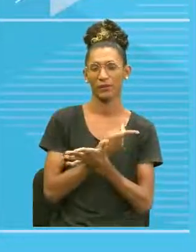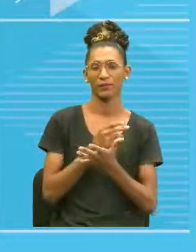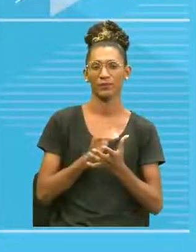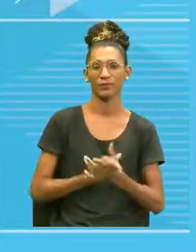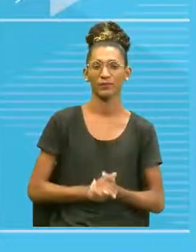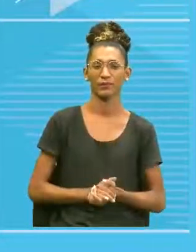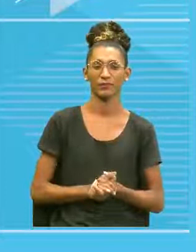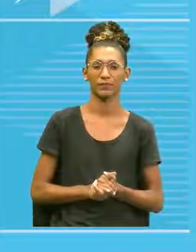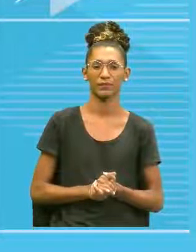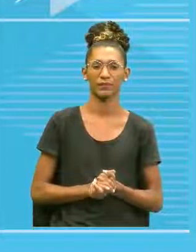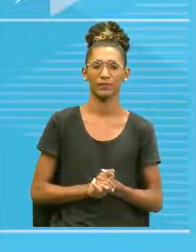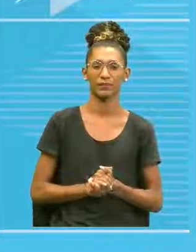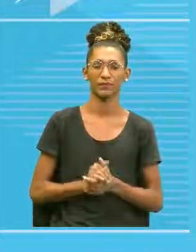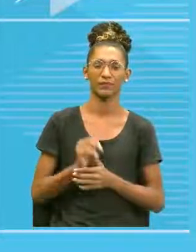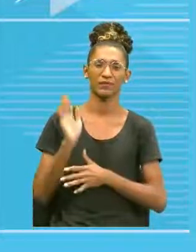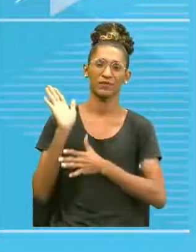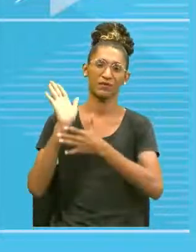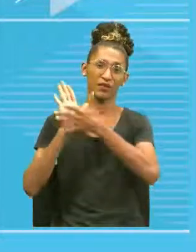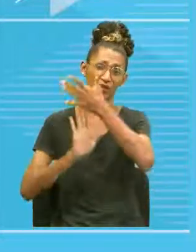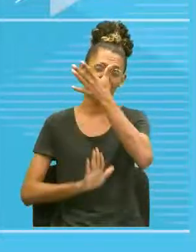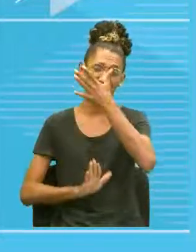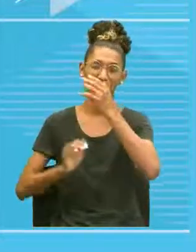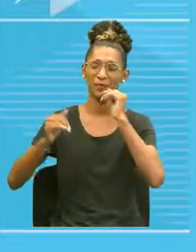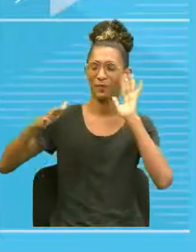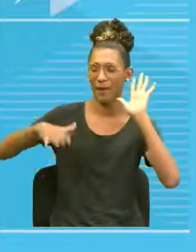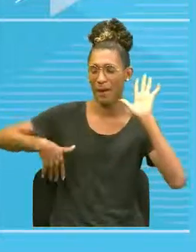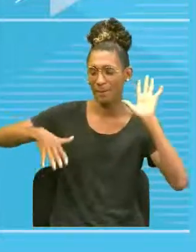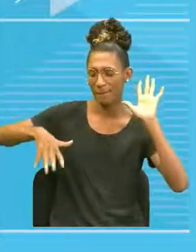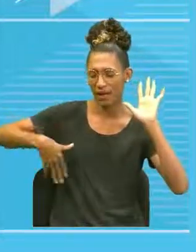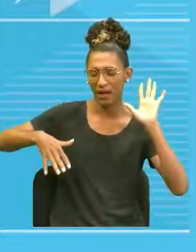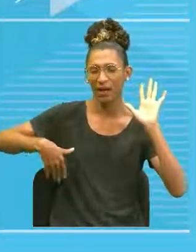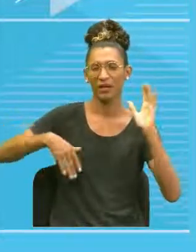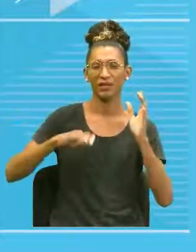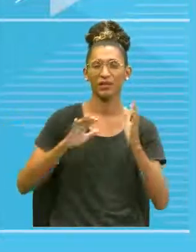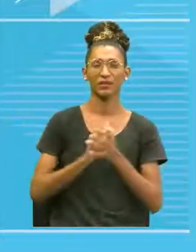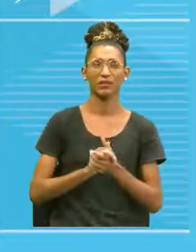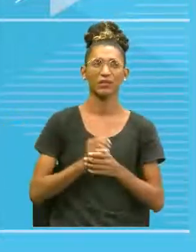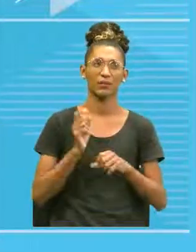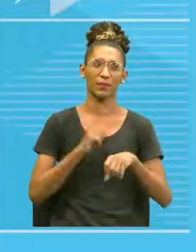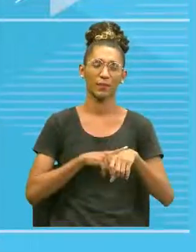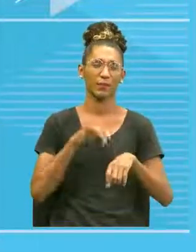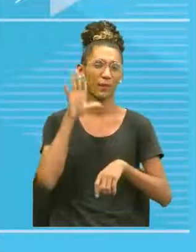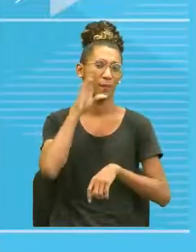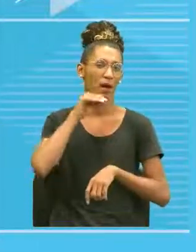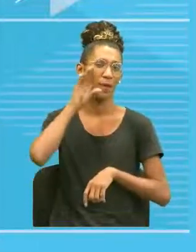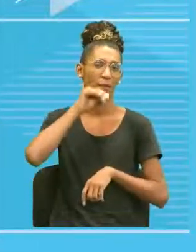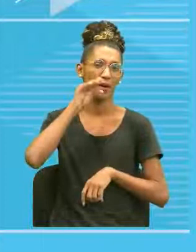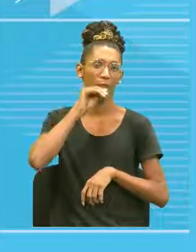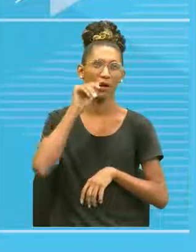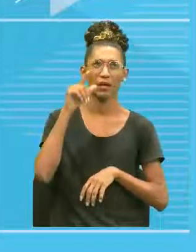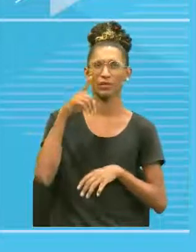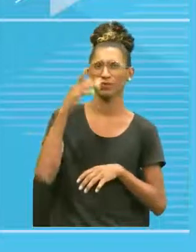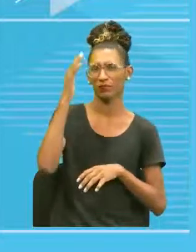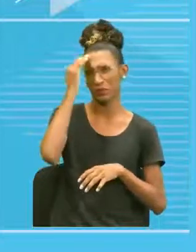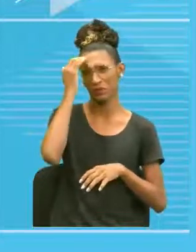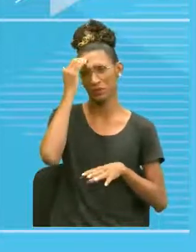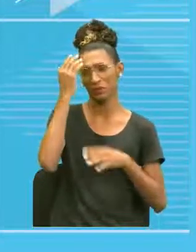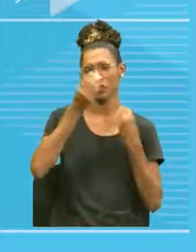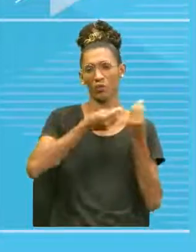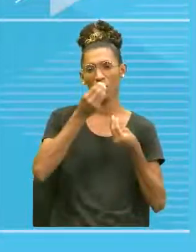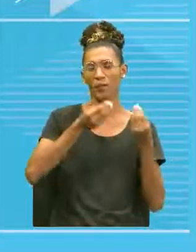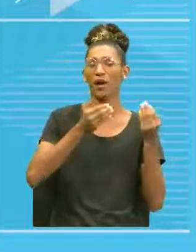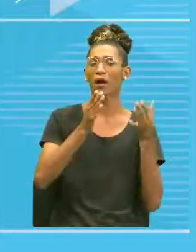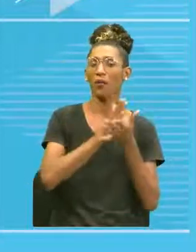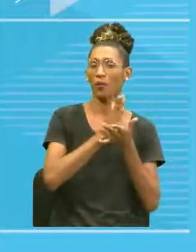anaplasia a rua quando se escuta quando se fala se passa a ideia de uma ação que foi